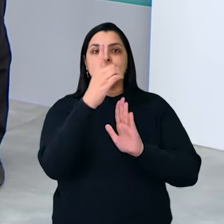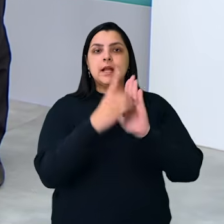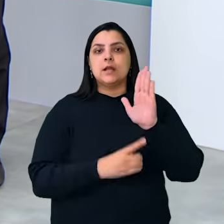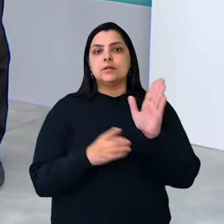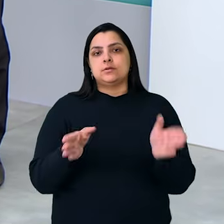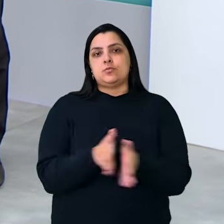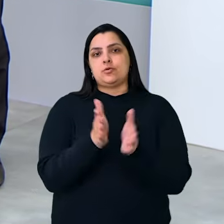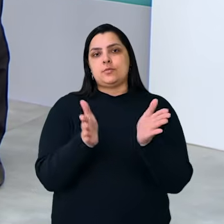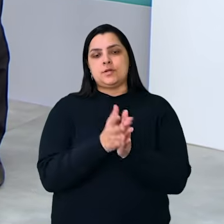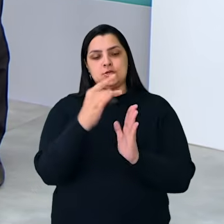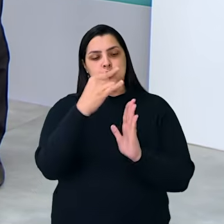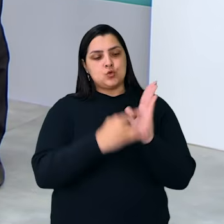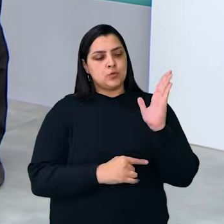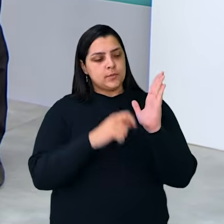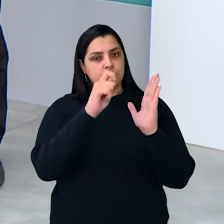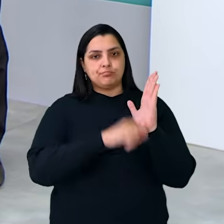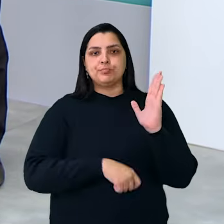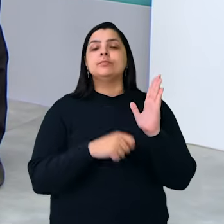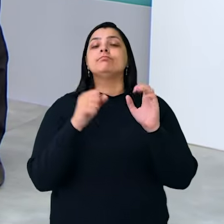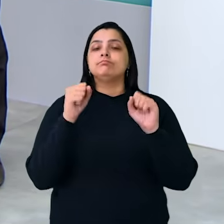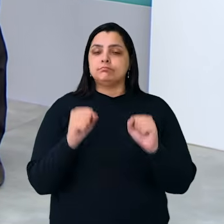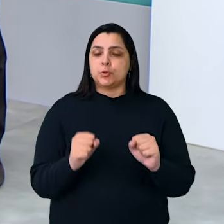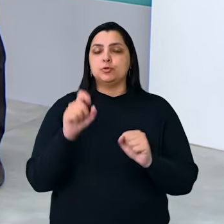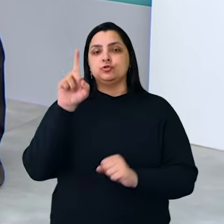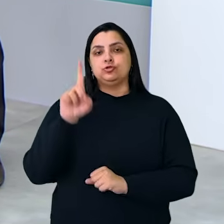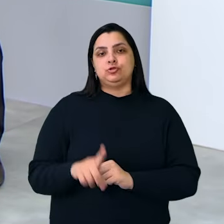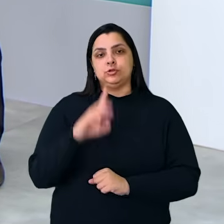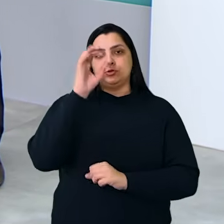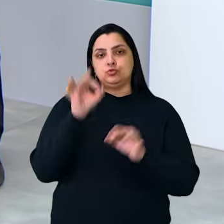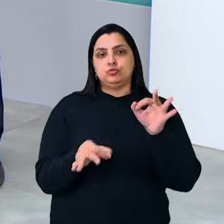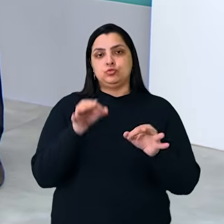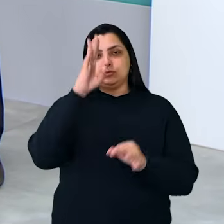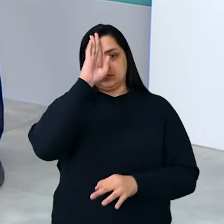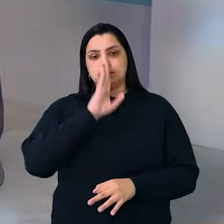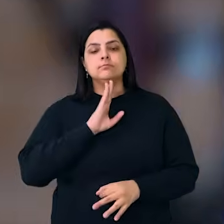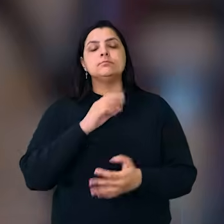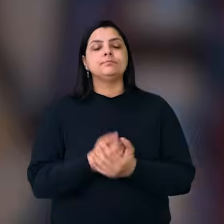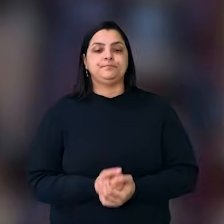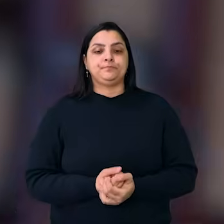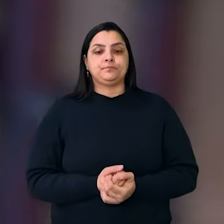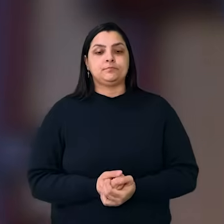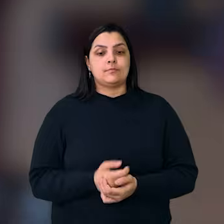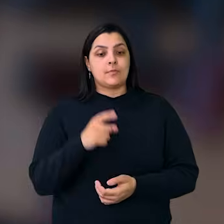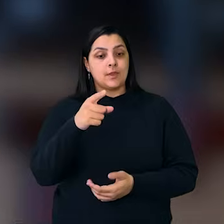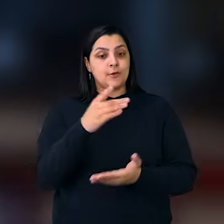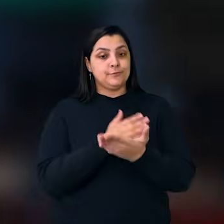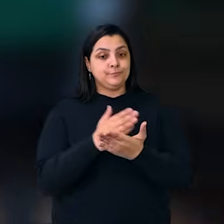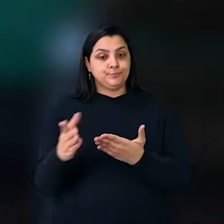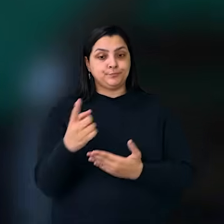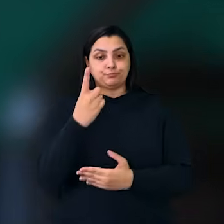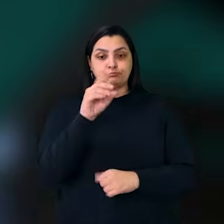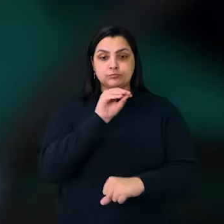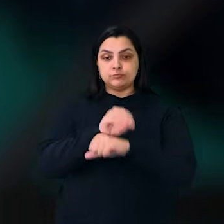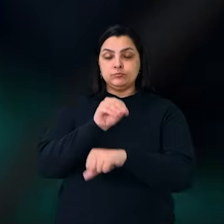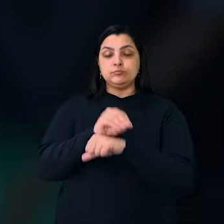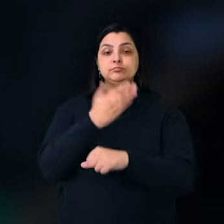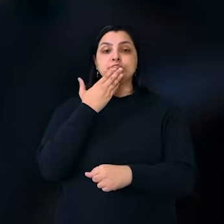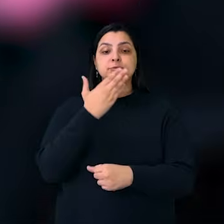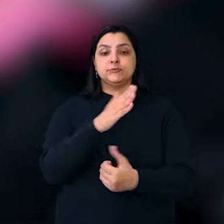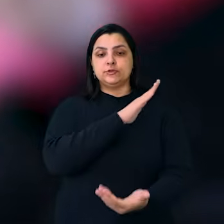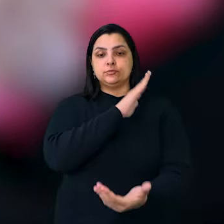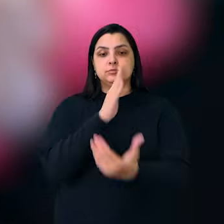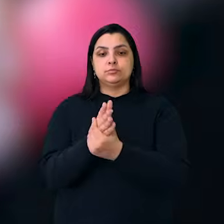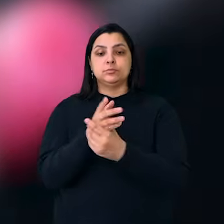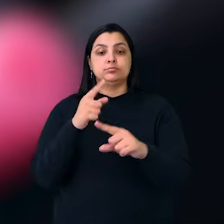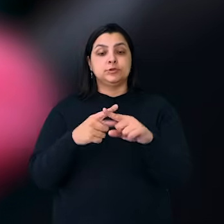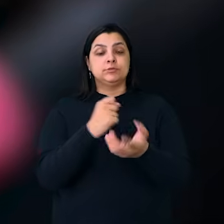declaração de pobreza em documento assinado para ter direito à justiça gratuita. O caso teve início quando uma cuidadora pediu na